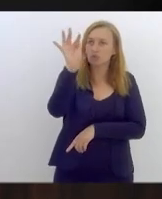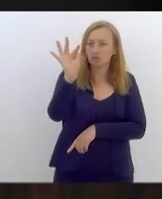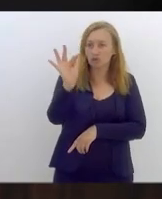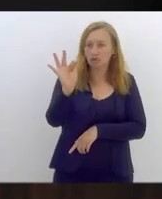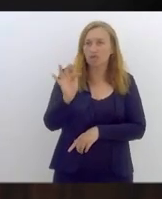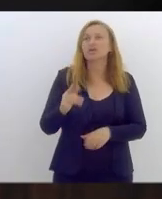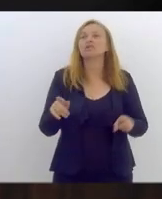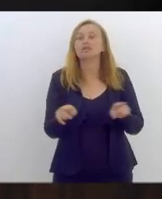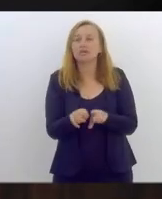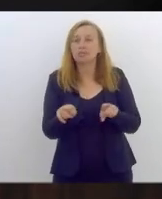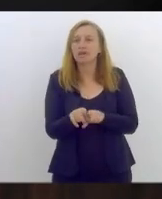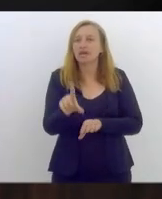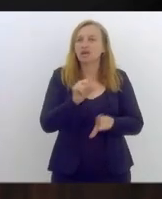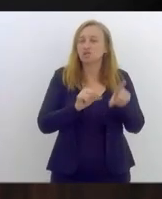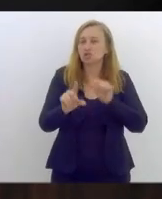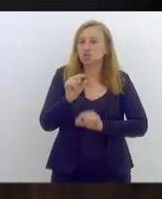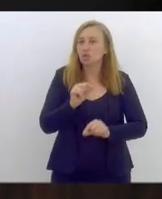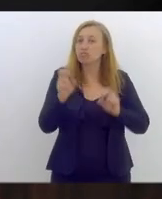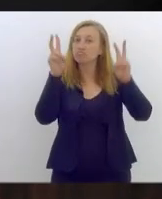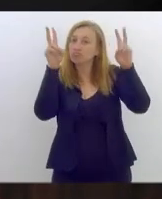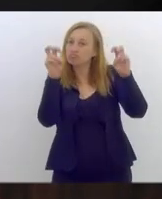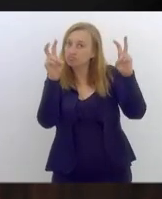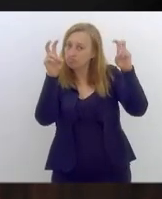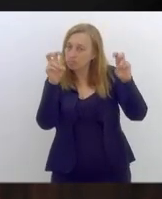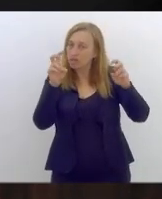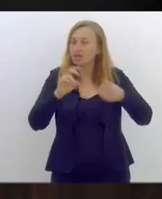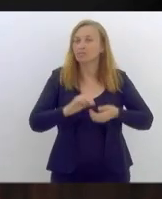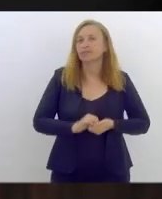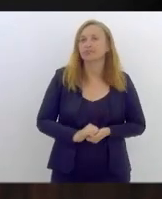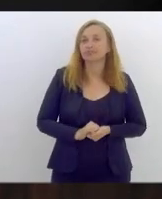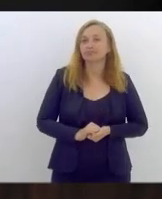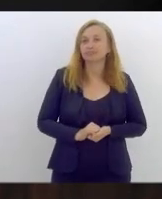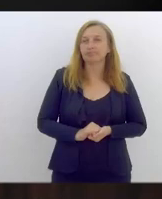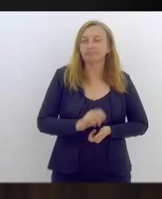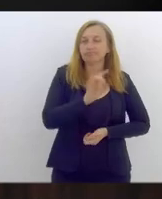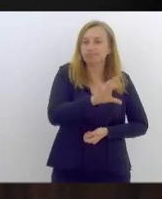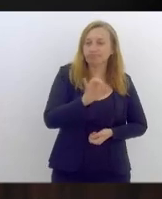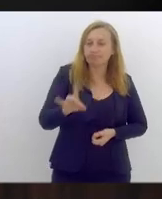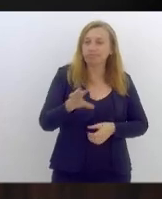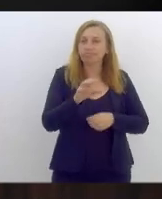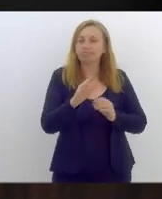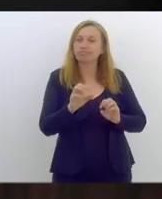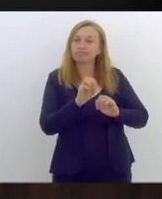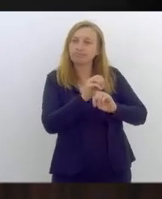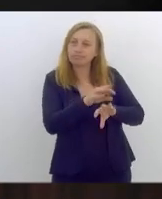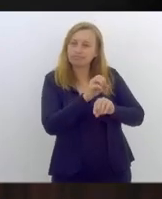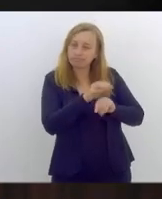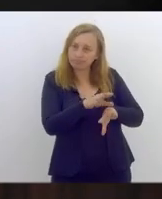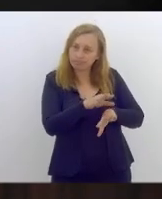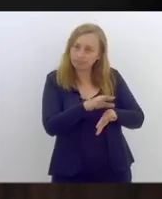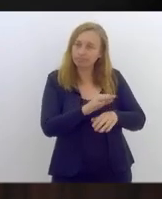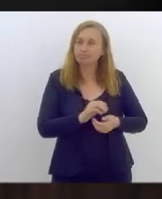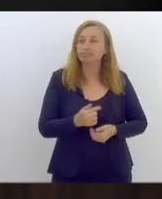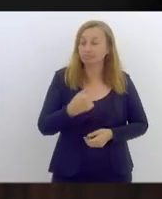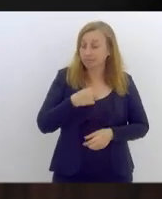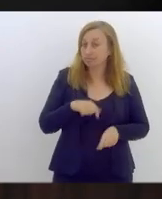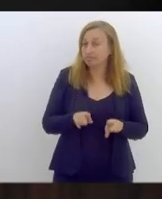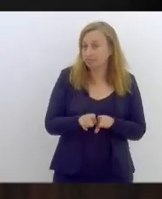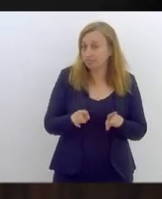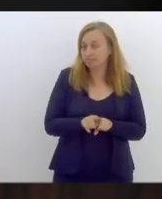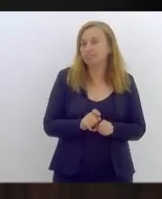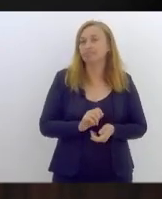as escolhas também dos temas tocados em cada aula que Muniz Sodré deu e eu